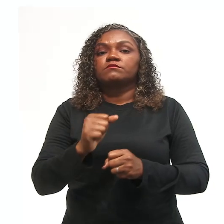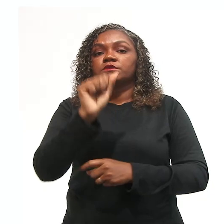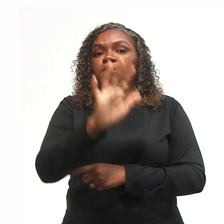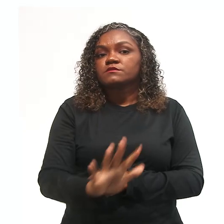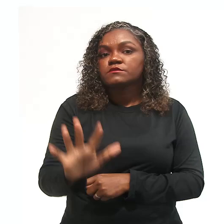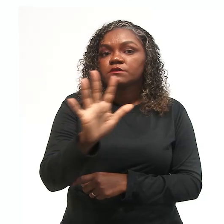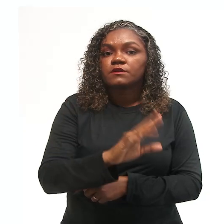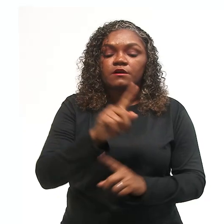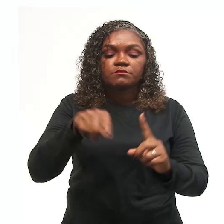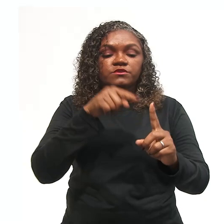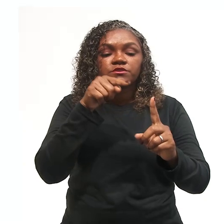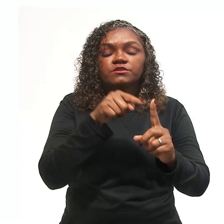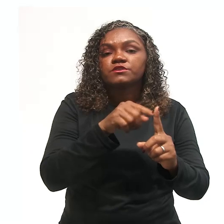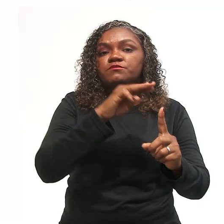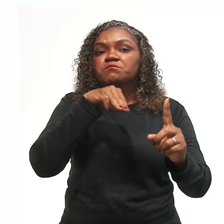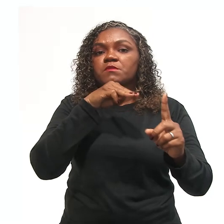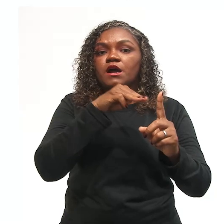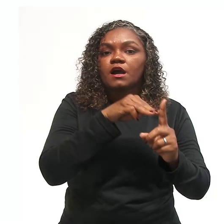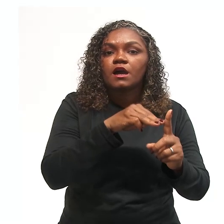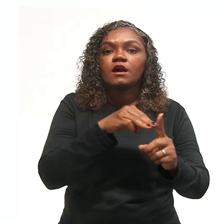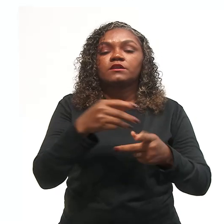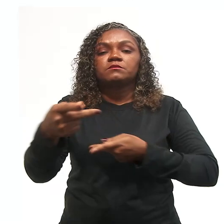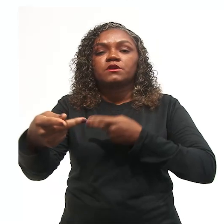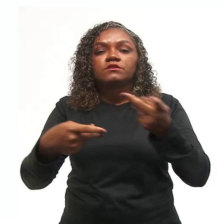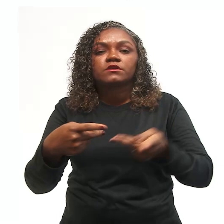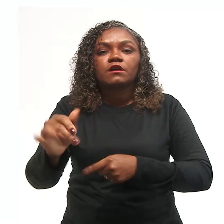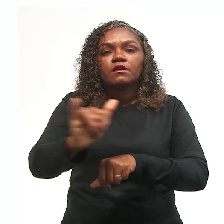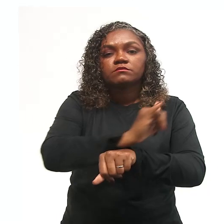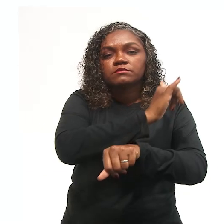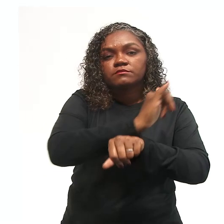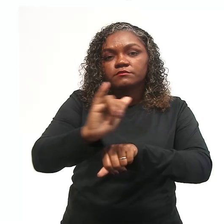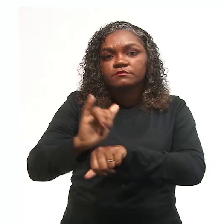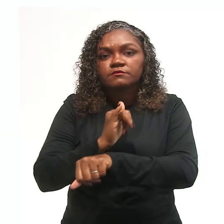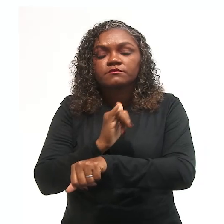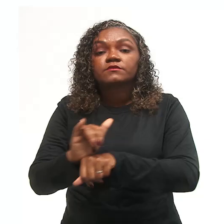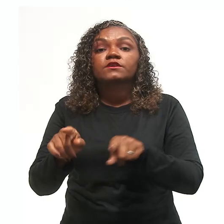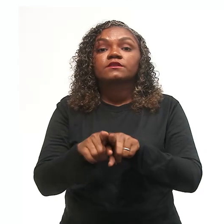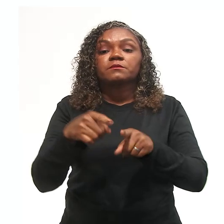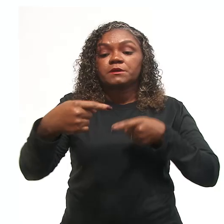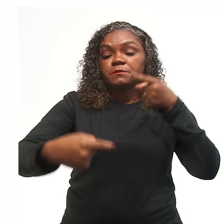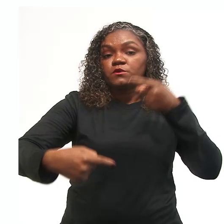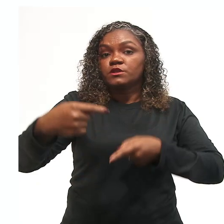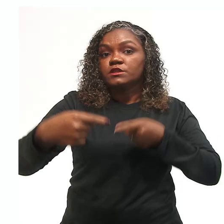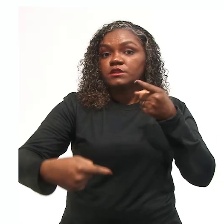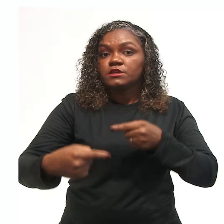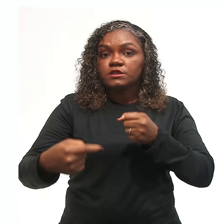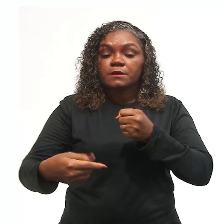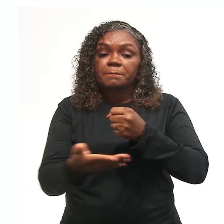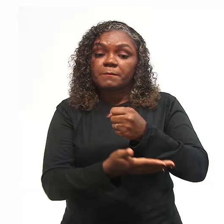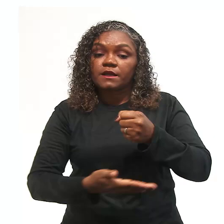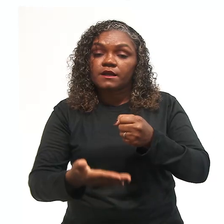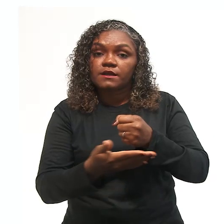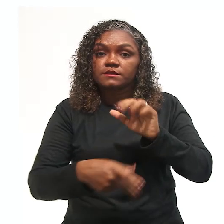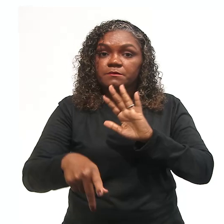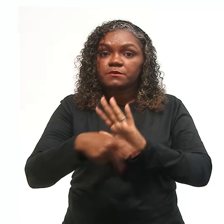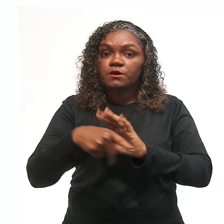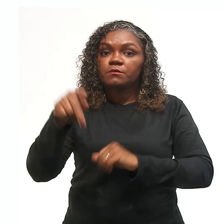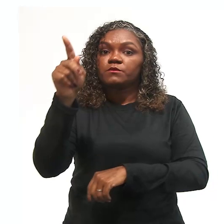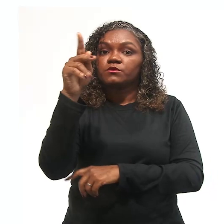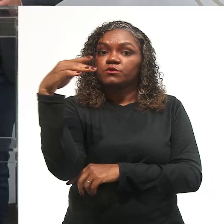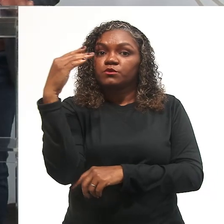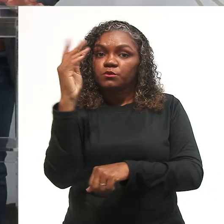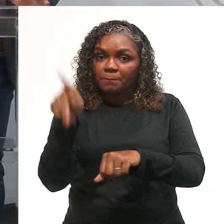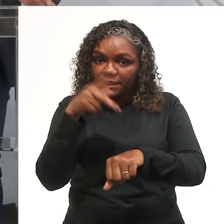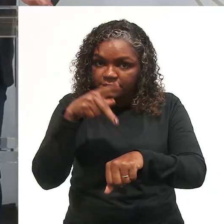grandes objetivos e as metas, os projetos estratégicos e as políticas básicas do país.